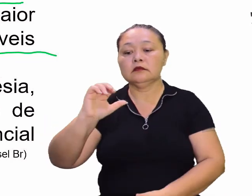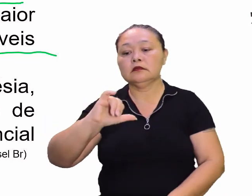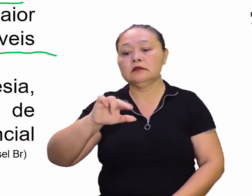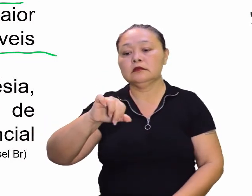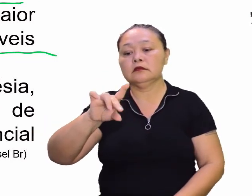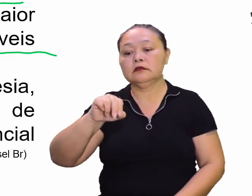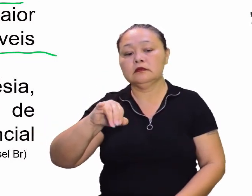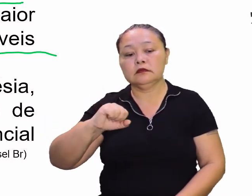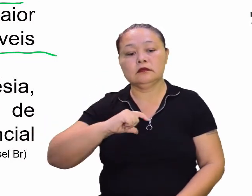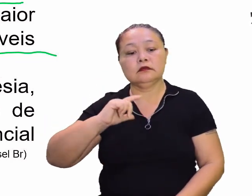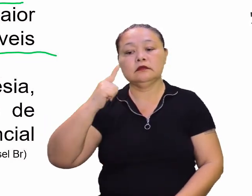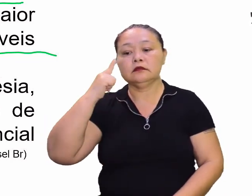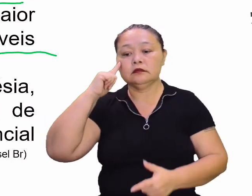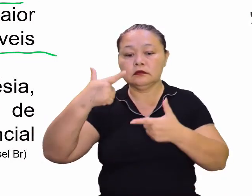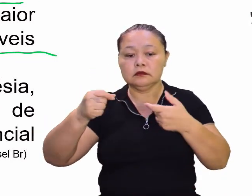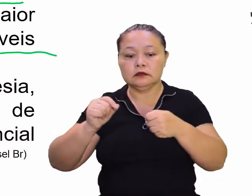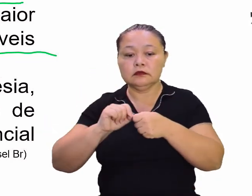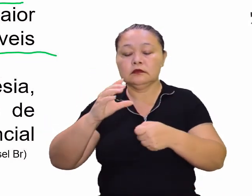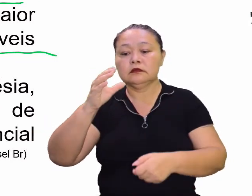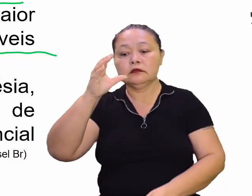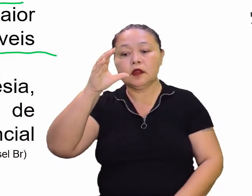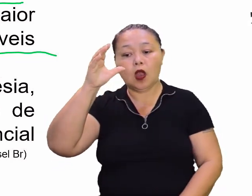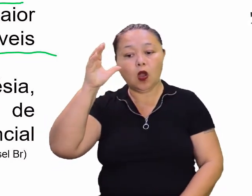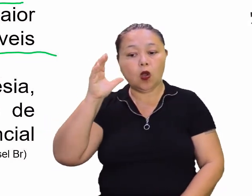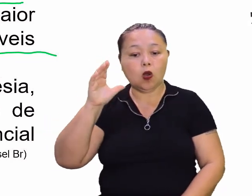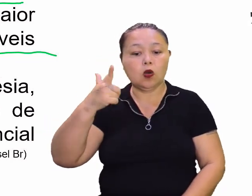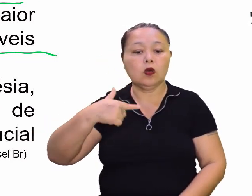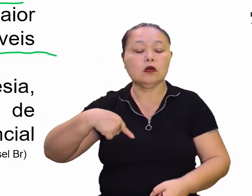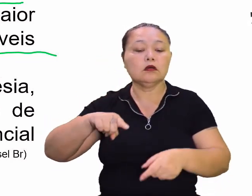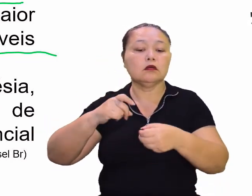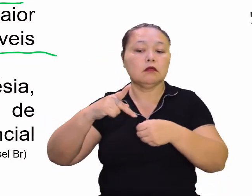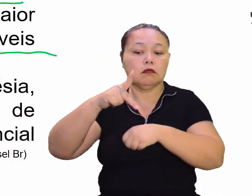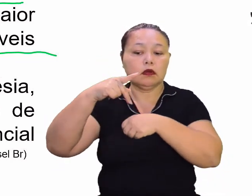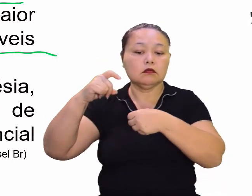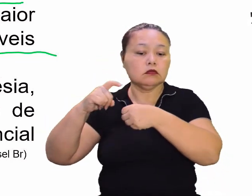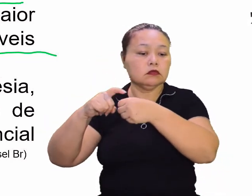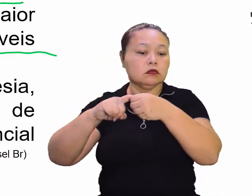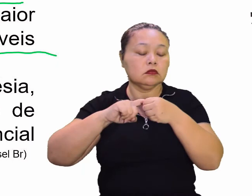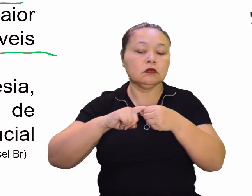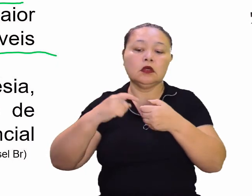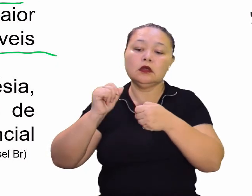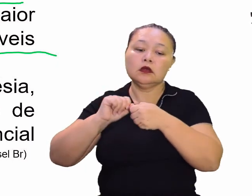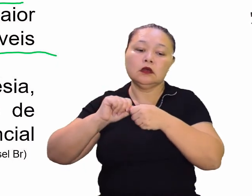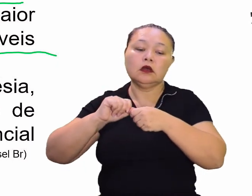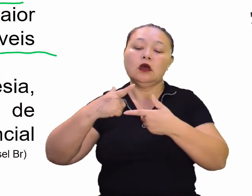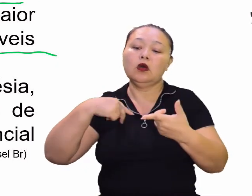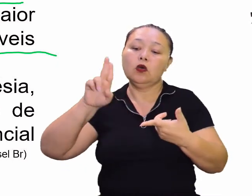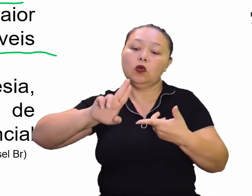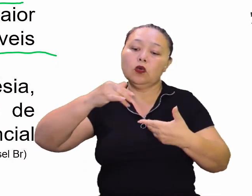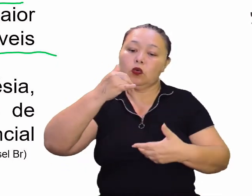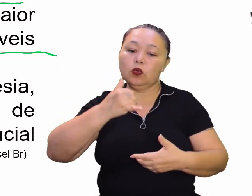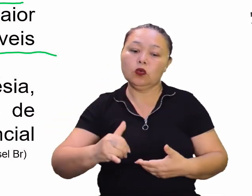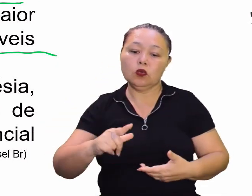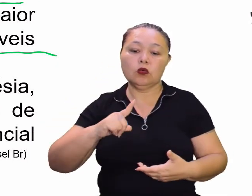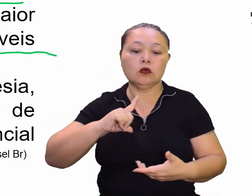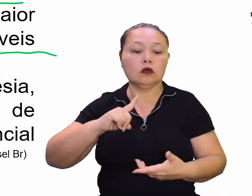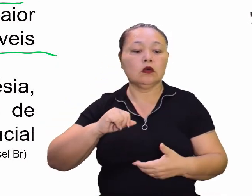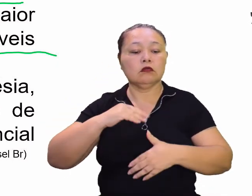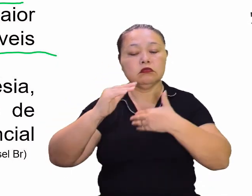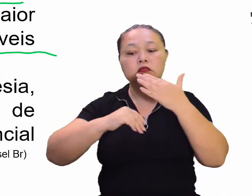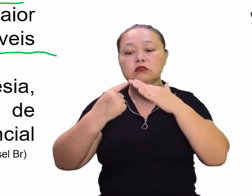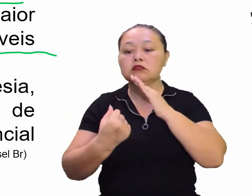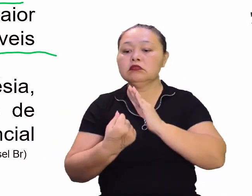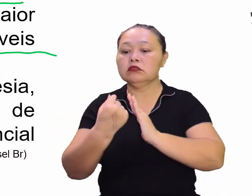aplicada à Indonésia, Japão e Coreia, países também dependentes de importação de energia com grande potencial de